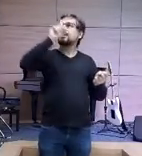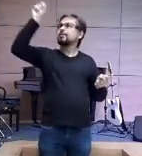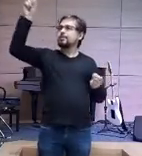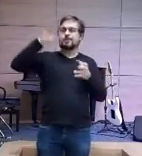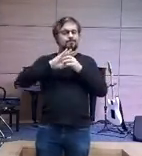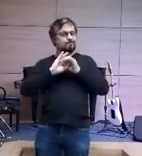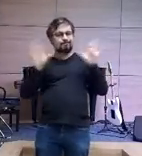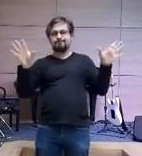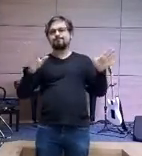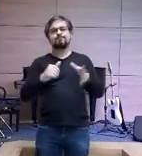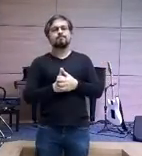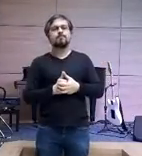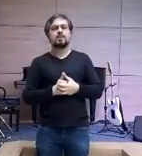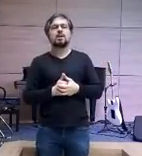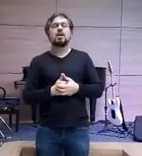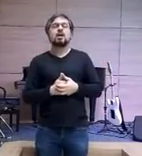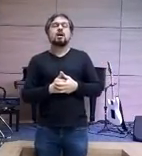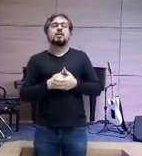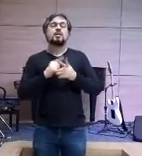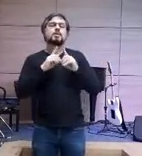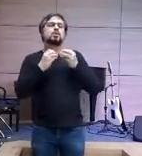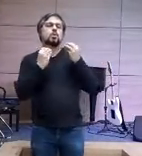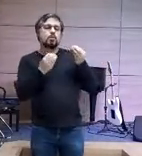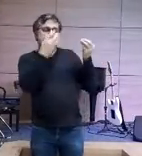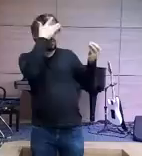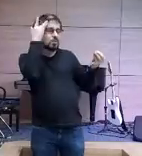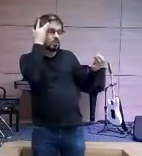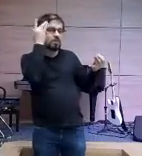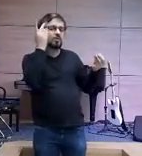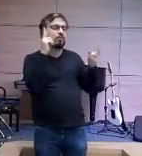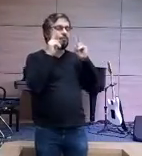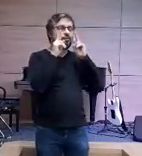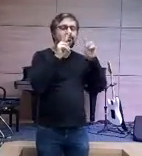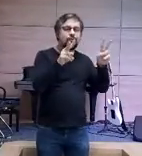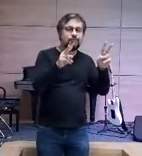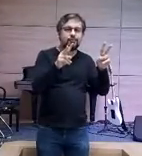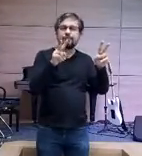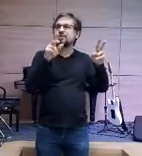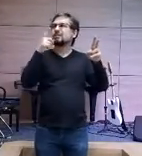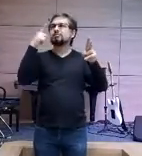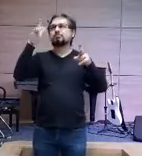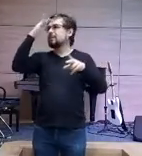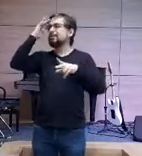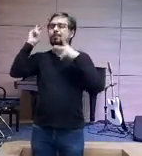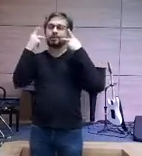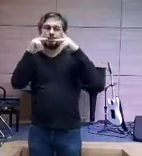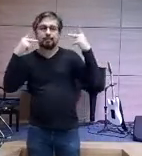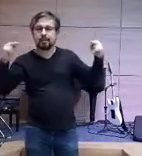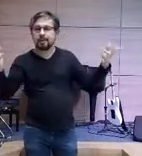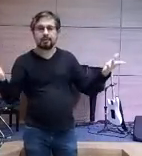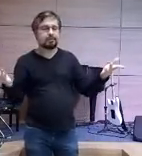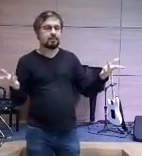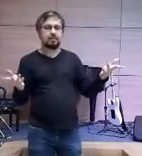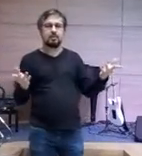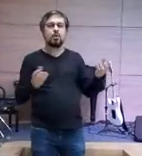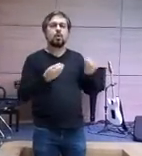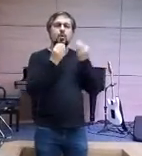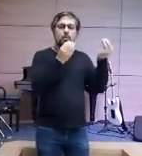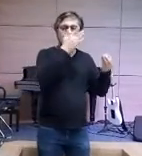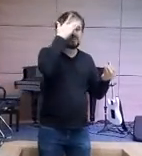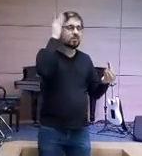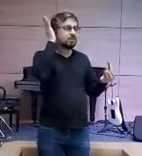não há quem pregue como vão ver né através dos testemunhos se aqueles que São Cristóvão testemunho